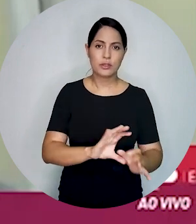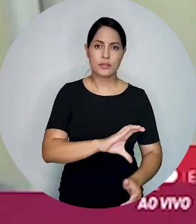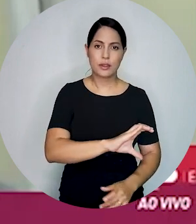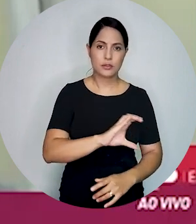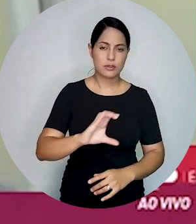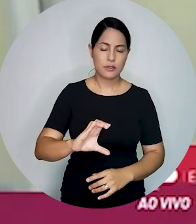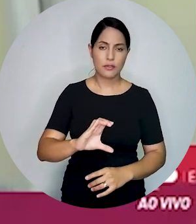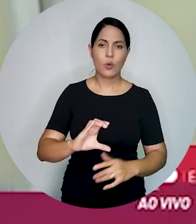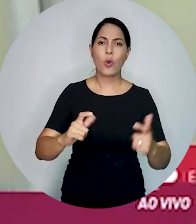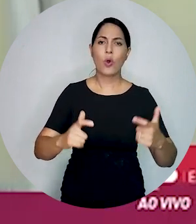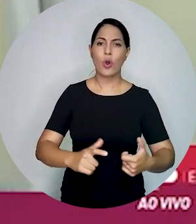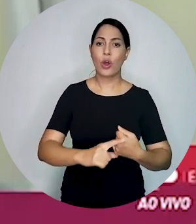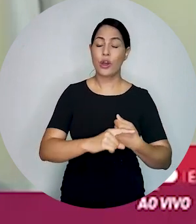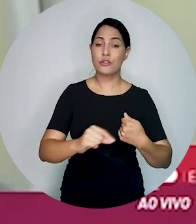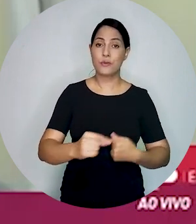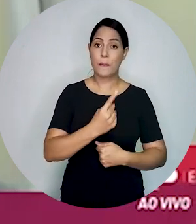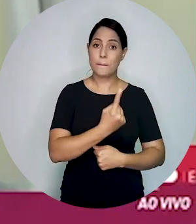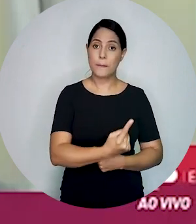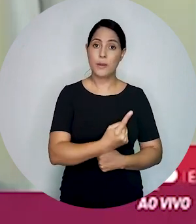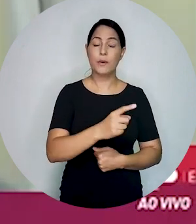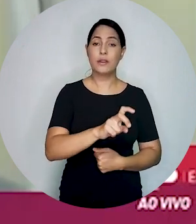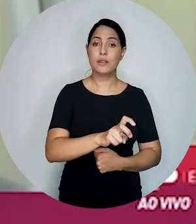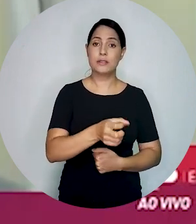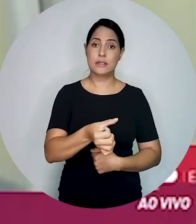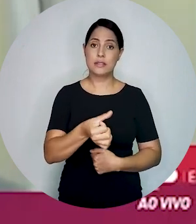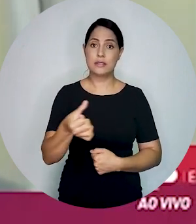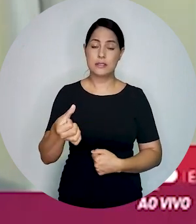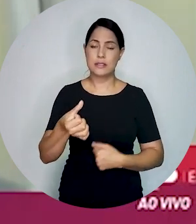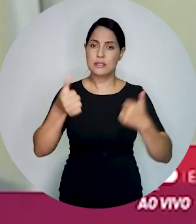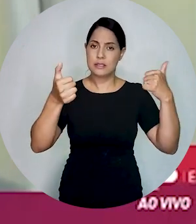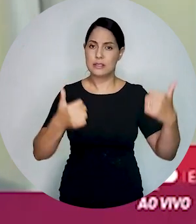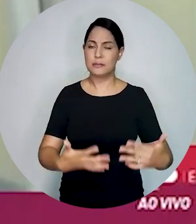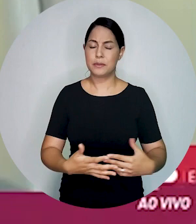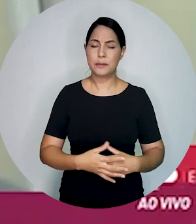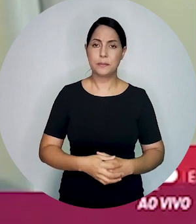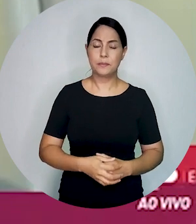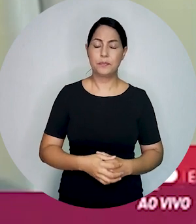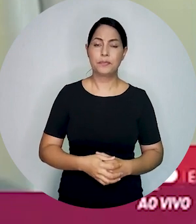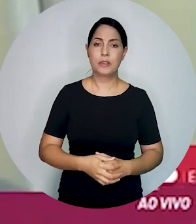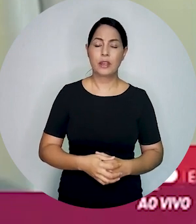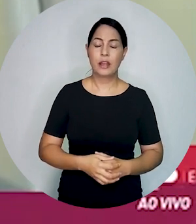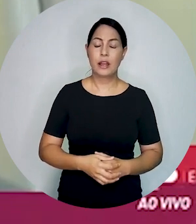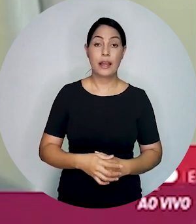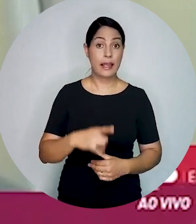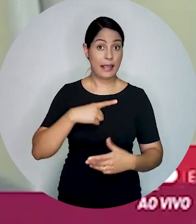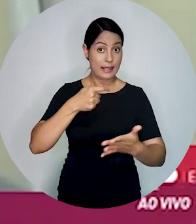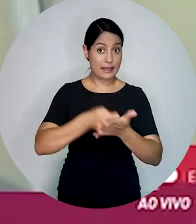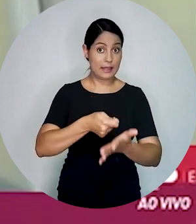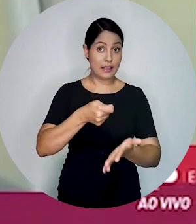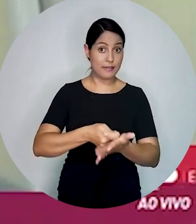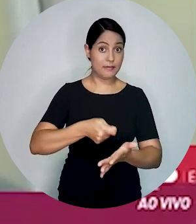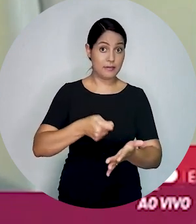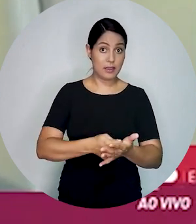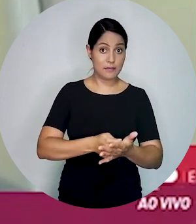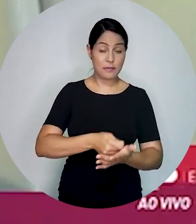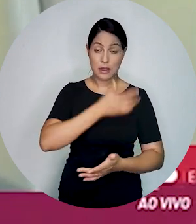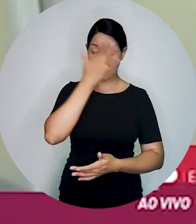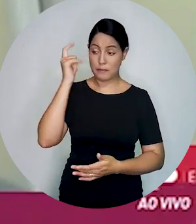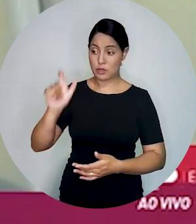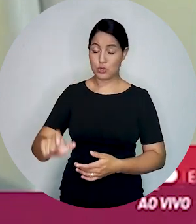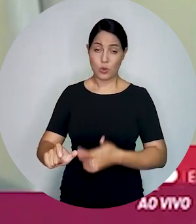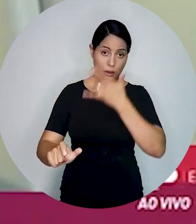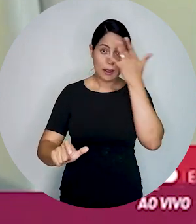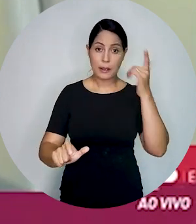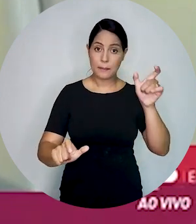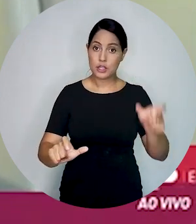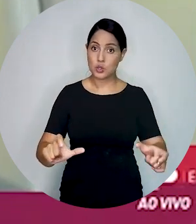como o Código Civil, no seu artigo 1566, quando o Código diz que é dever, entre os deveres dos